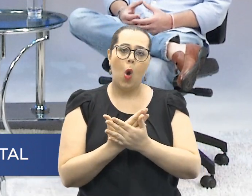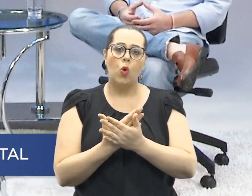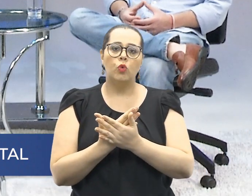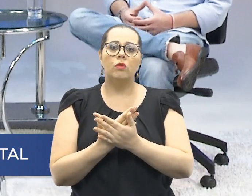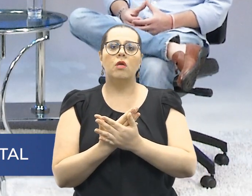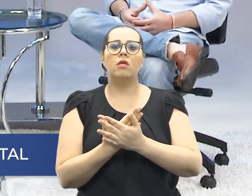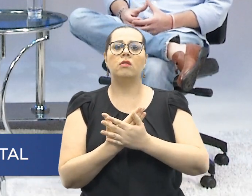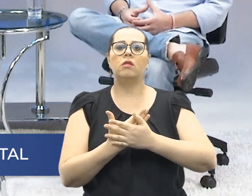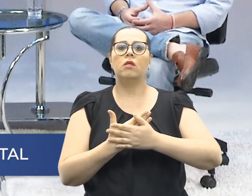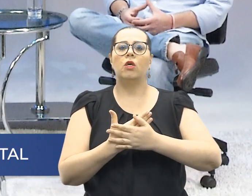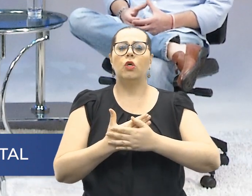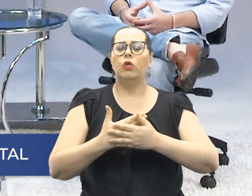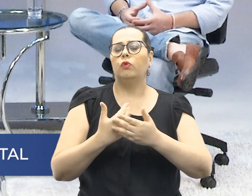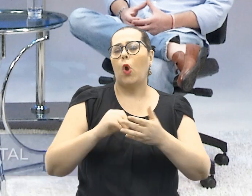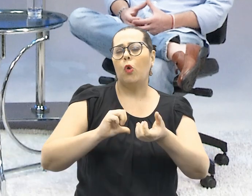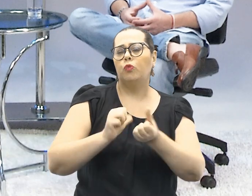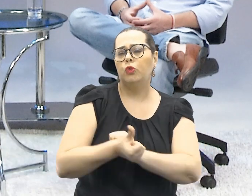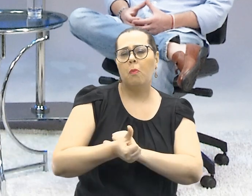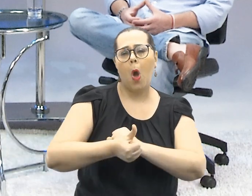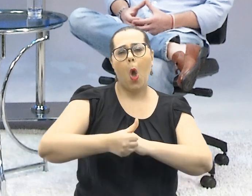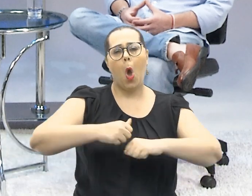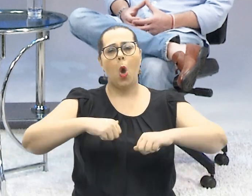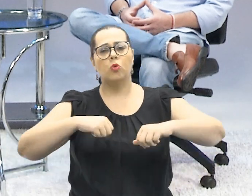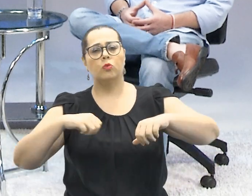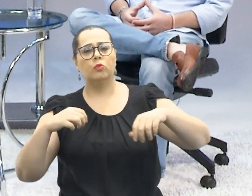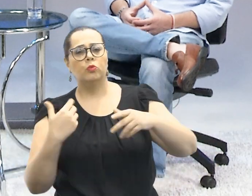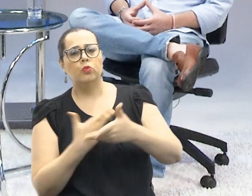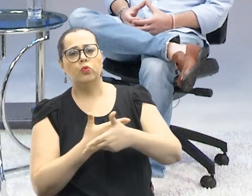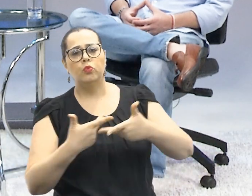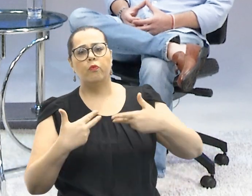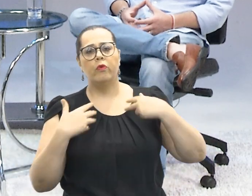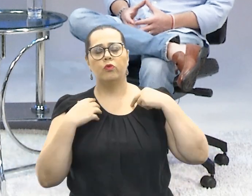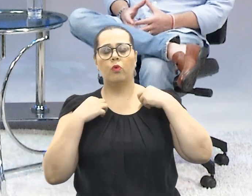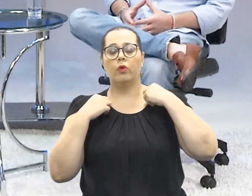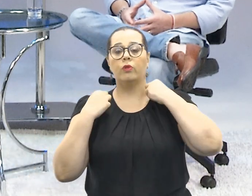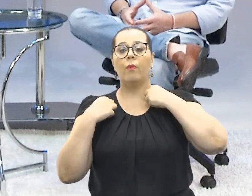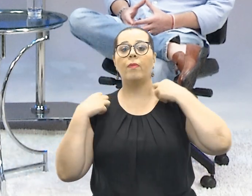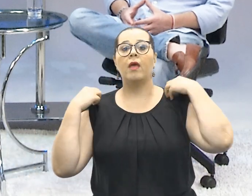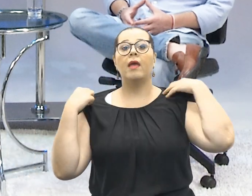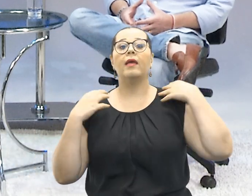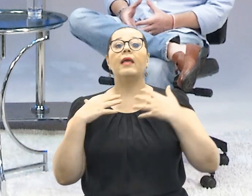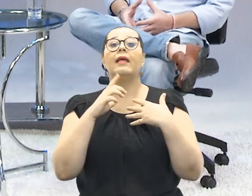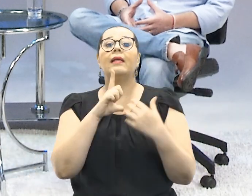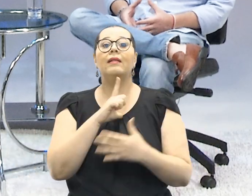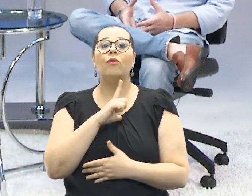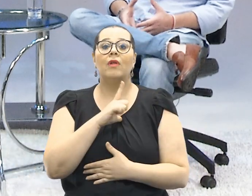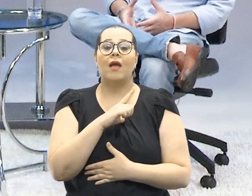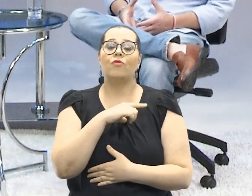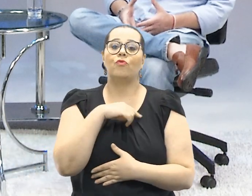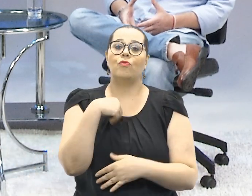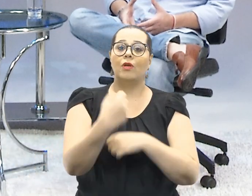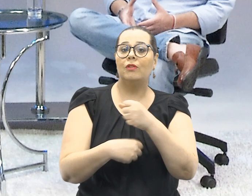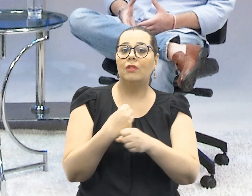de futebol, e a gente pôde fomentar isso. Durante esse ano, a gente fez um bom trabalho,